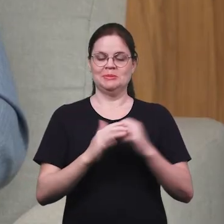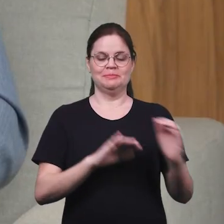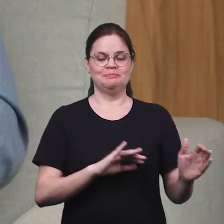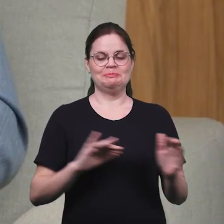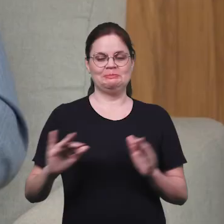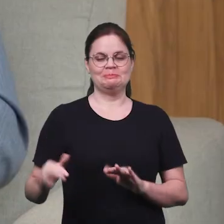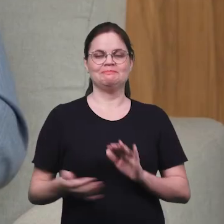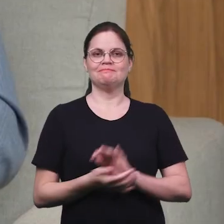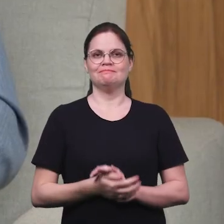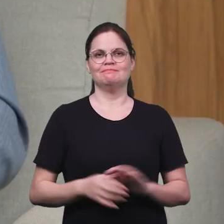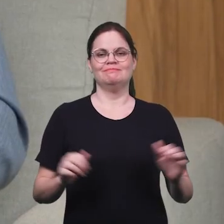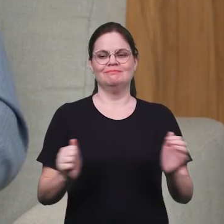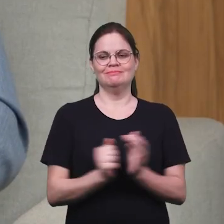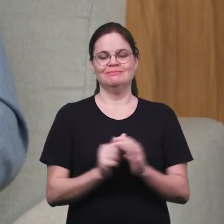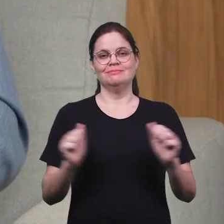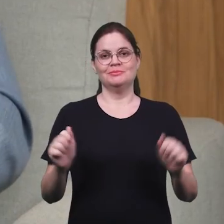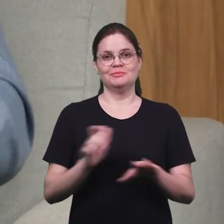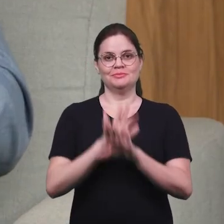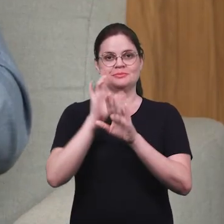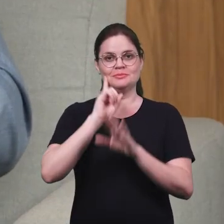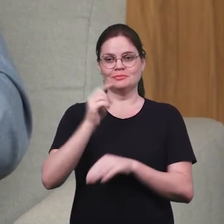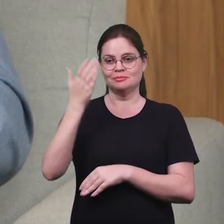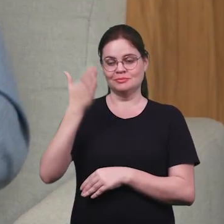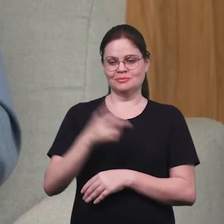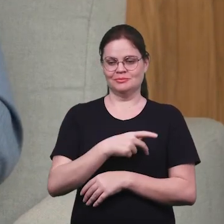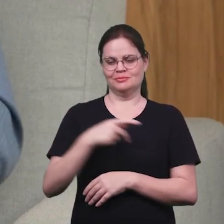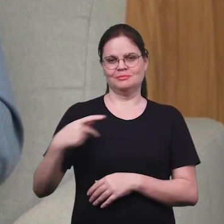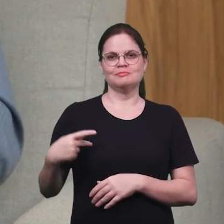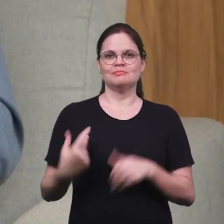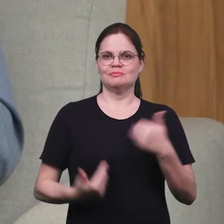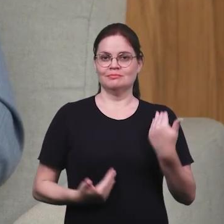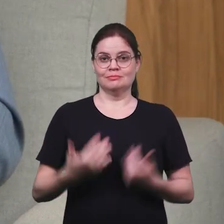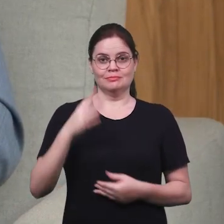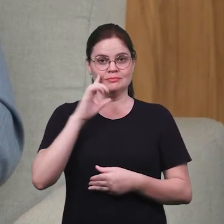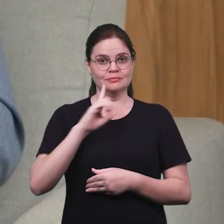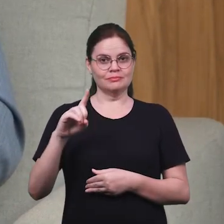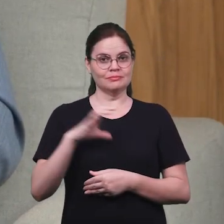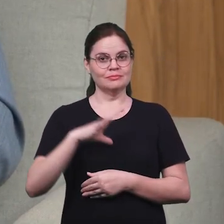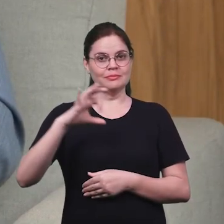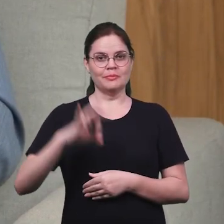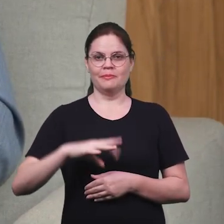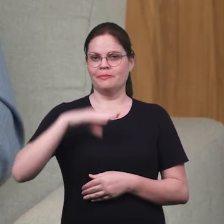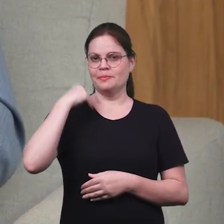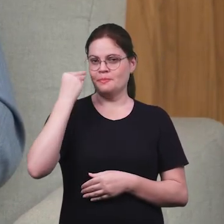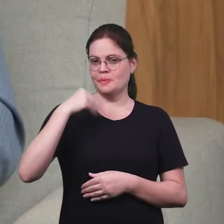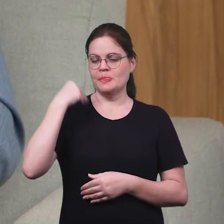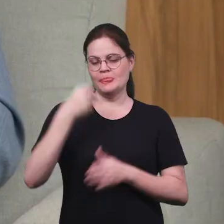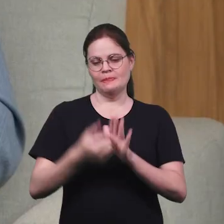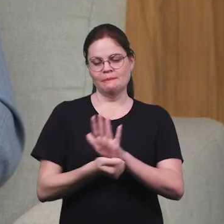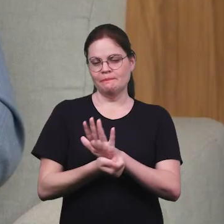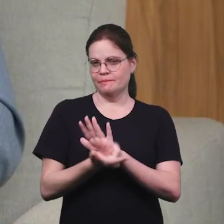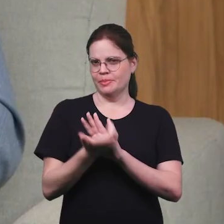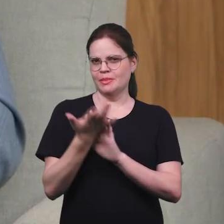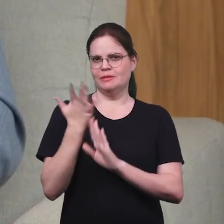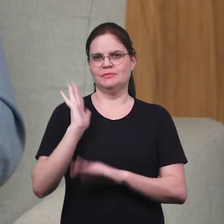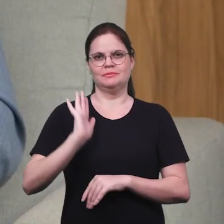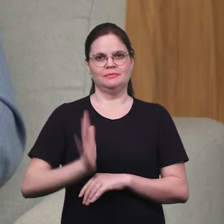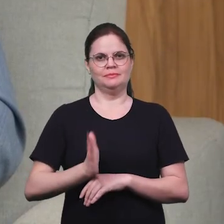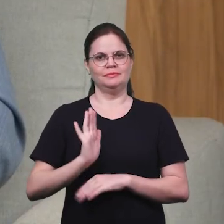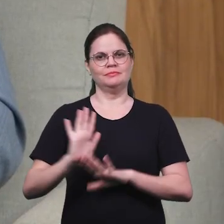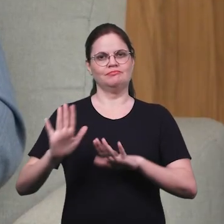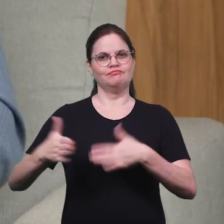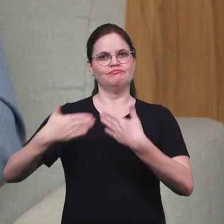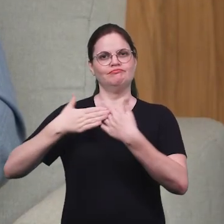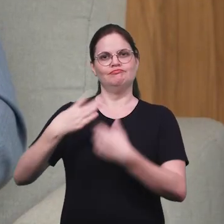a Deus. Pastor Joacir, homem de Deus, que certamente viveu muitas experiências